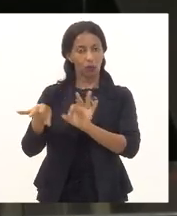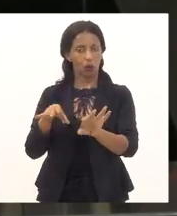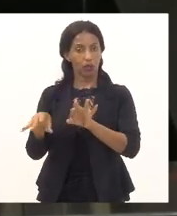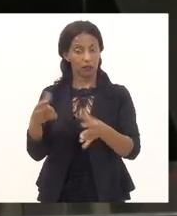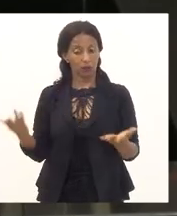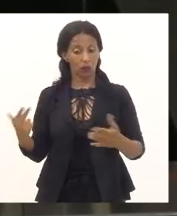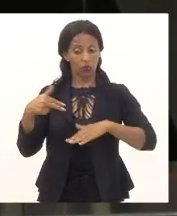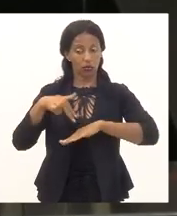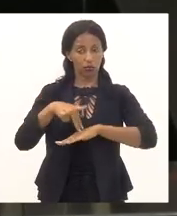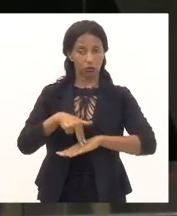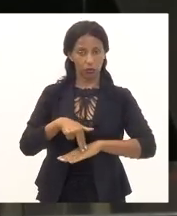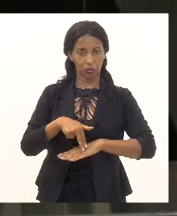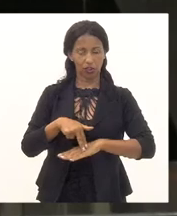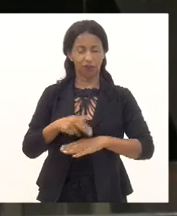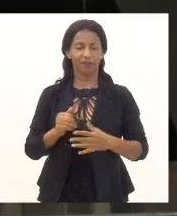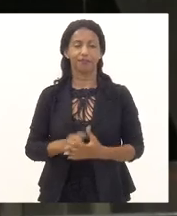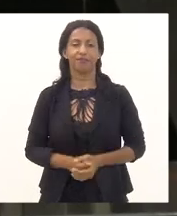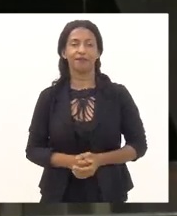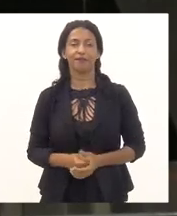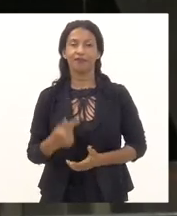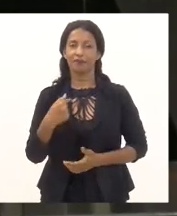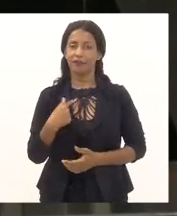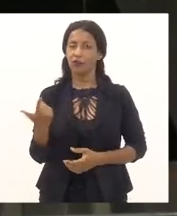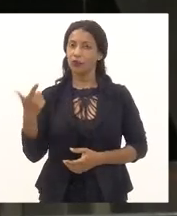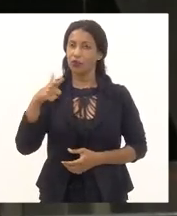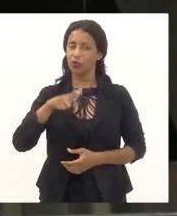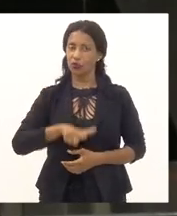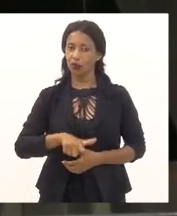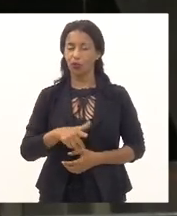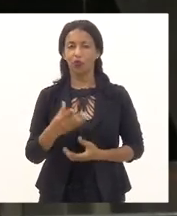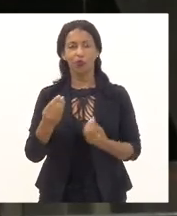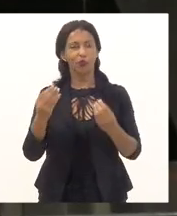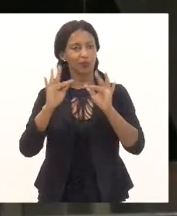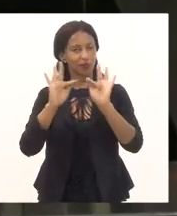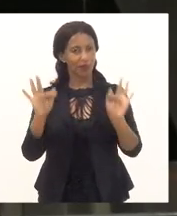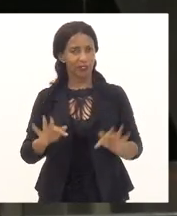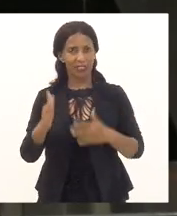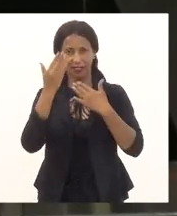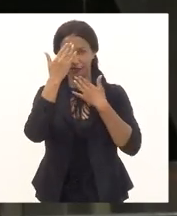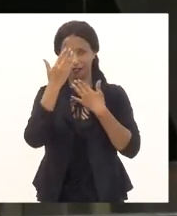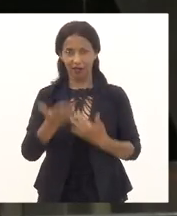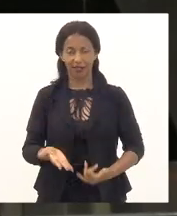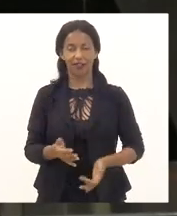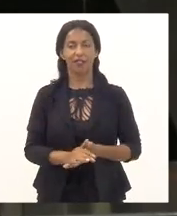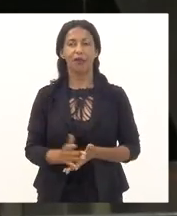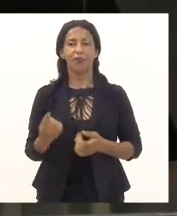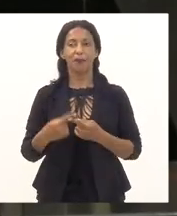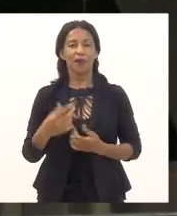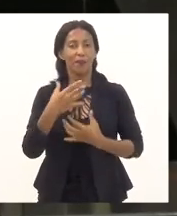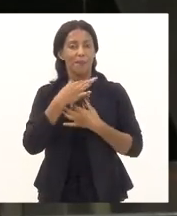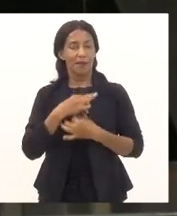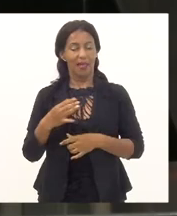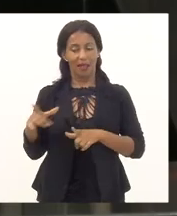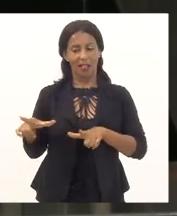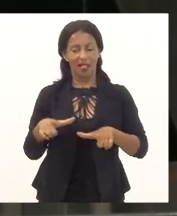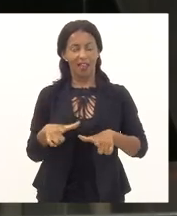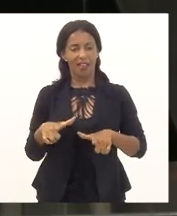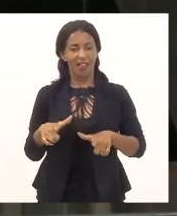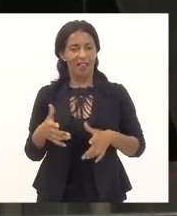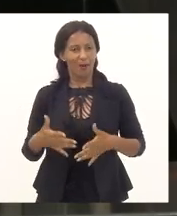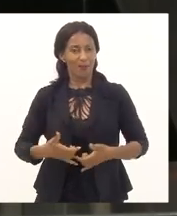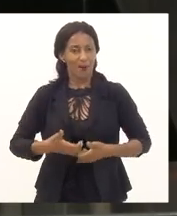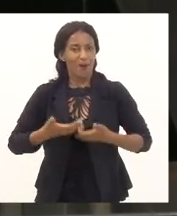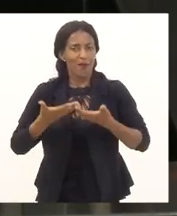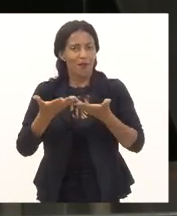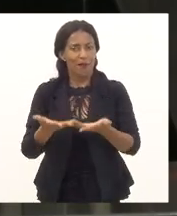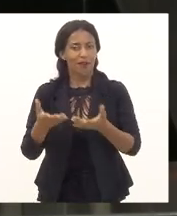tribuna, eu estou, mais uma vez, muito feliz e agradecendo, porque a medalha Tiradentes é a maior honraria do